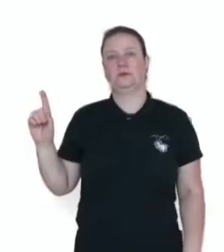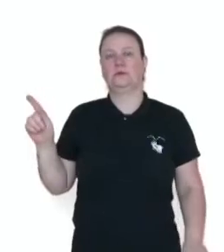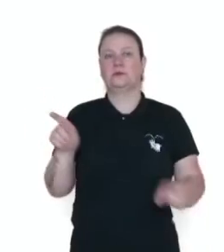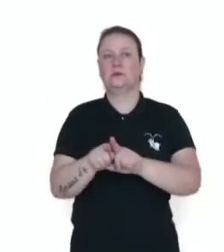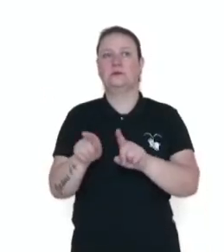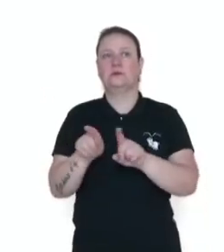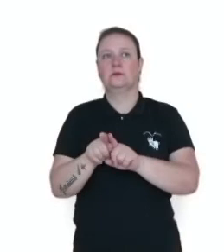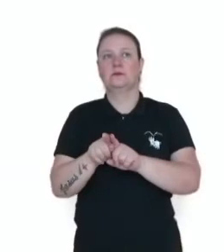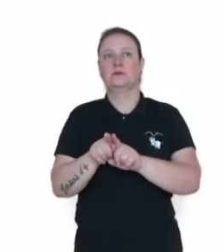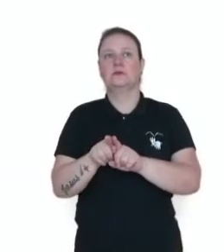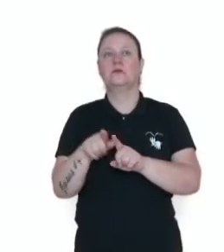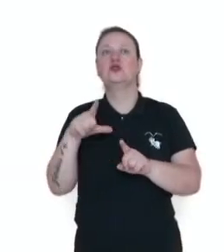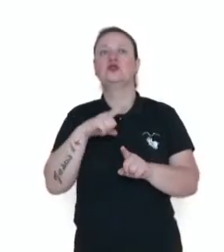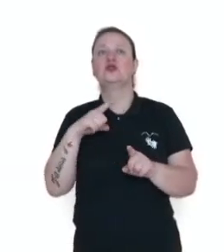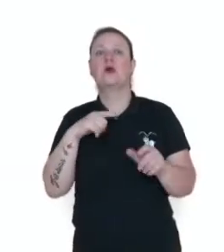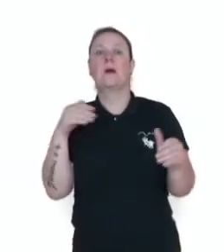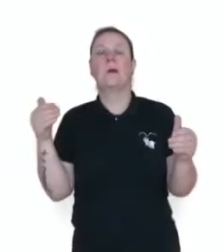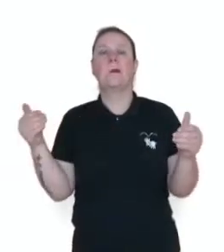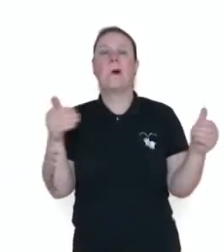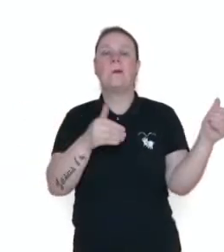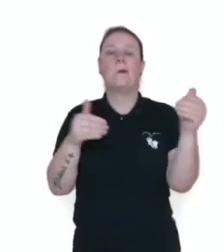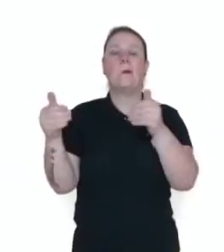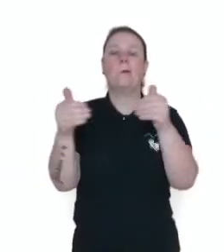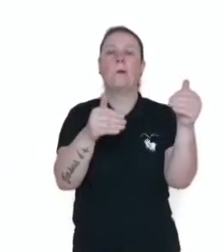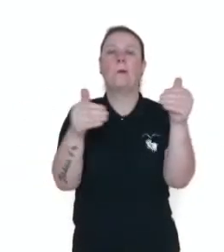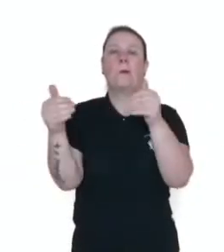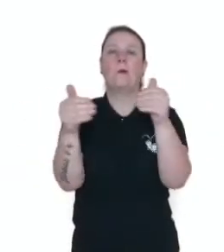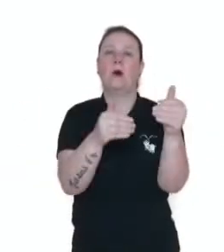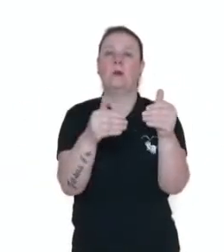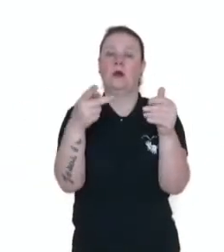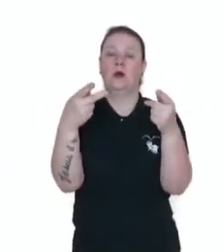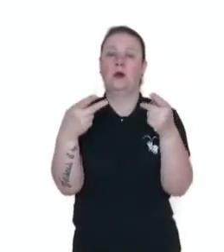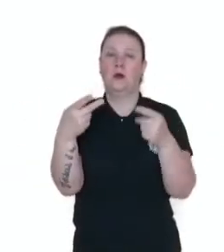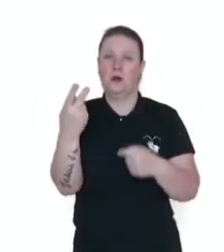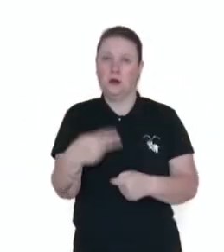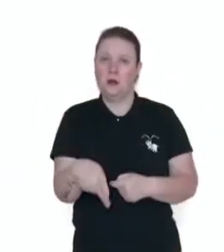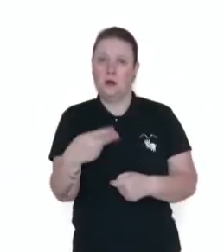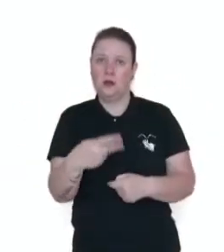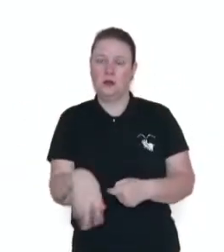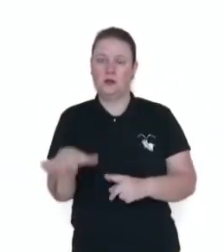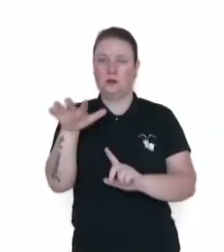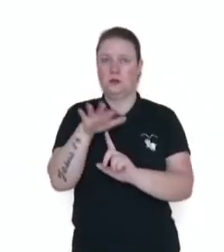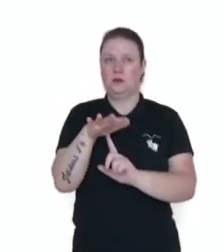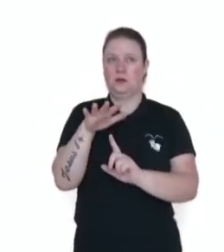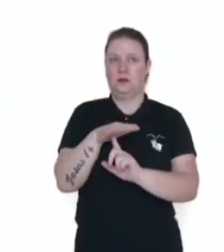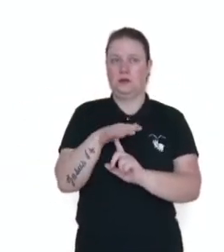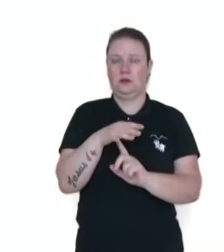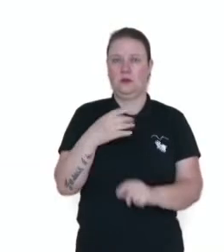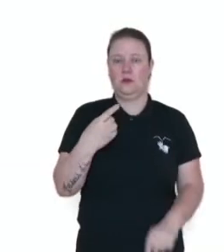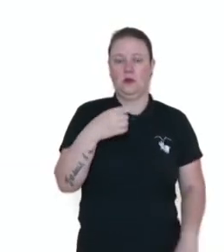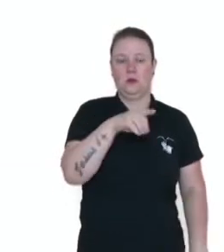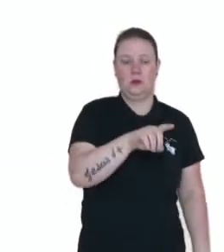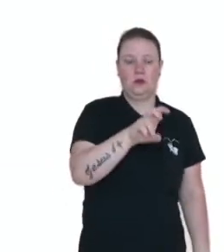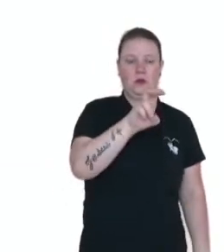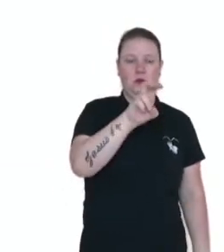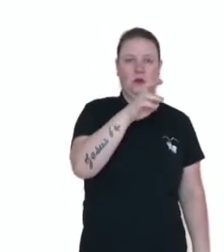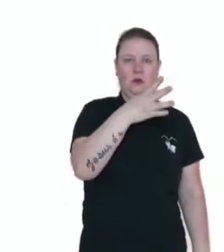dessas etnias indígenas no território paranaense entre os anos de 1540